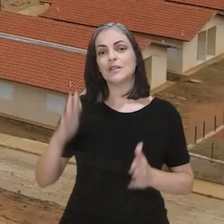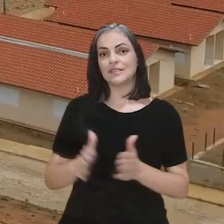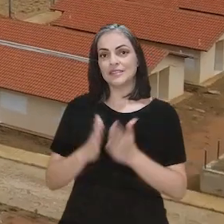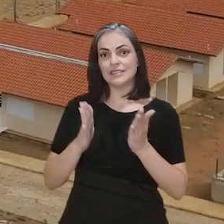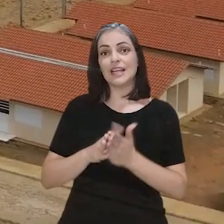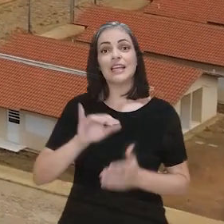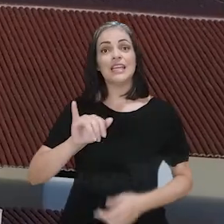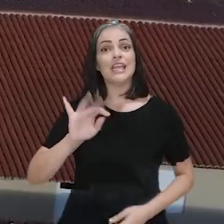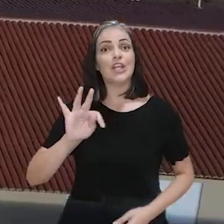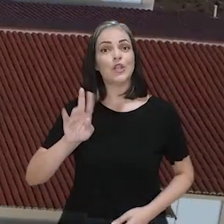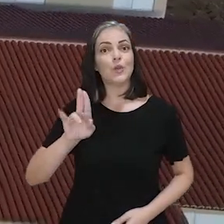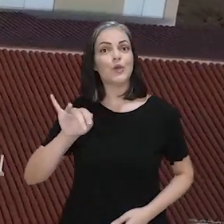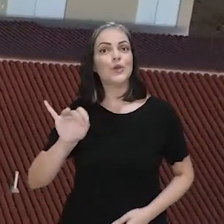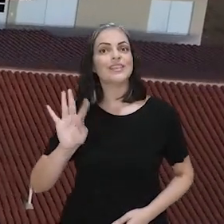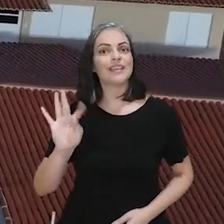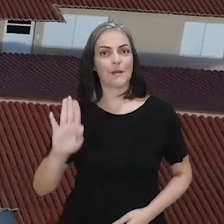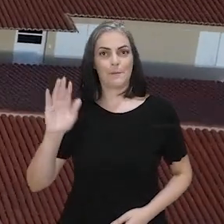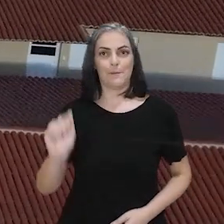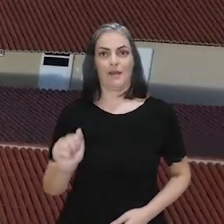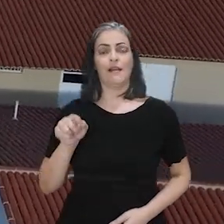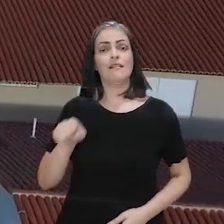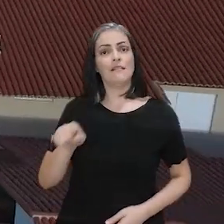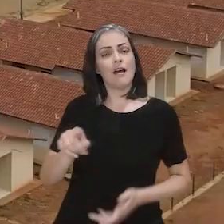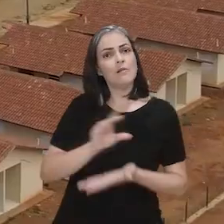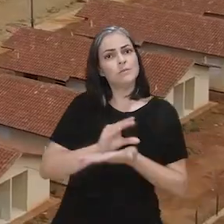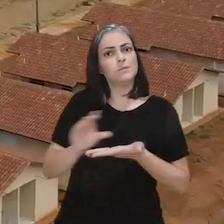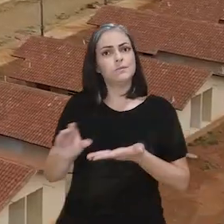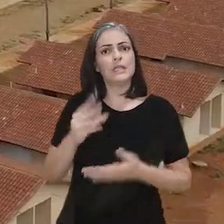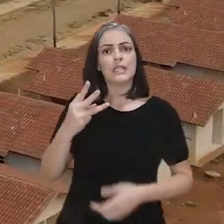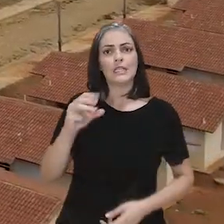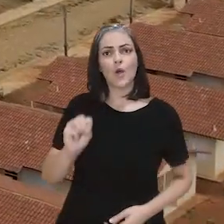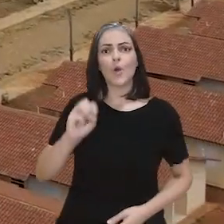em Ituiutaba. O residencial recebeu